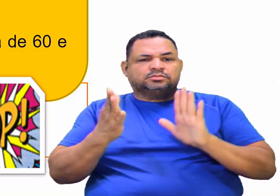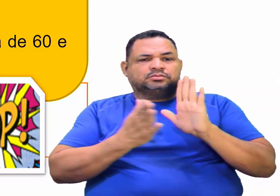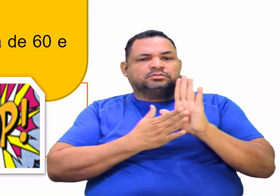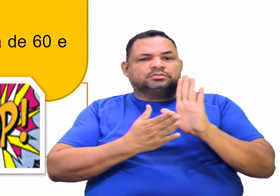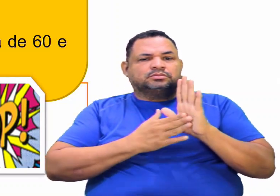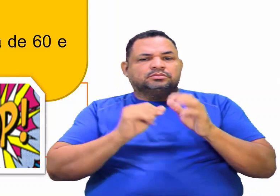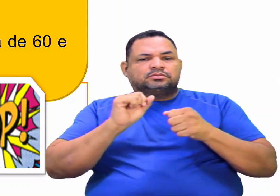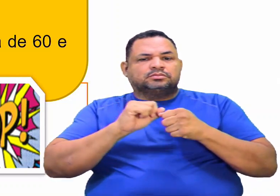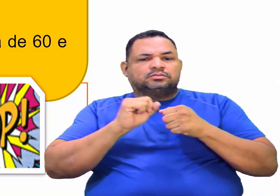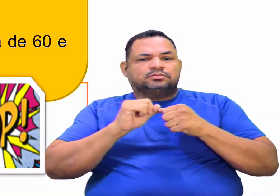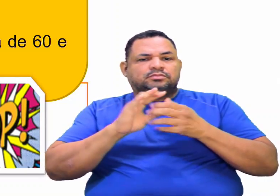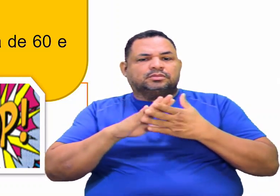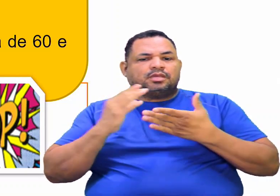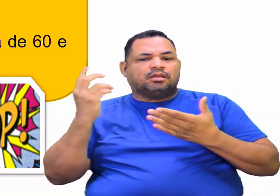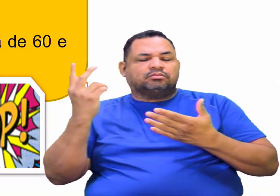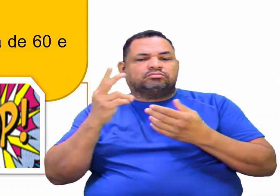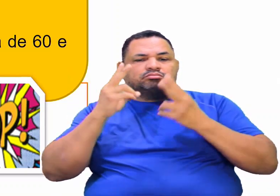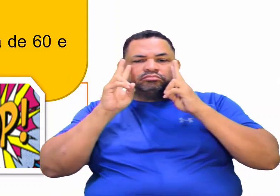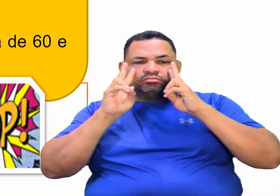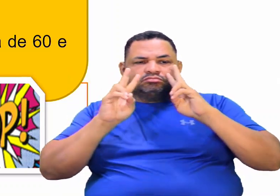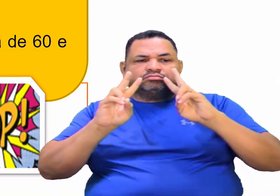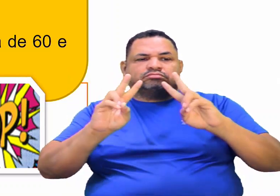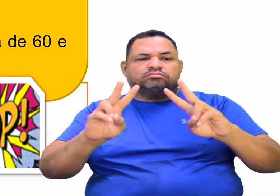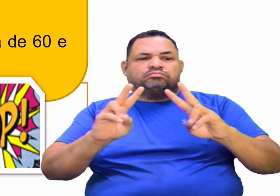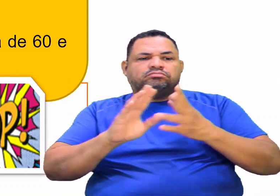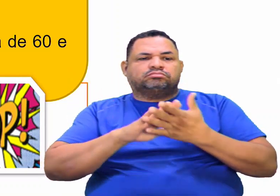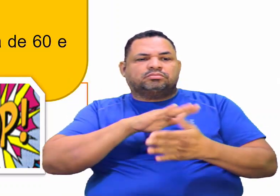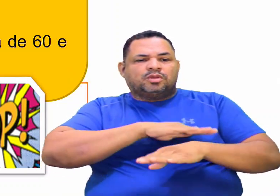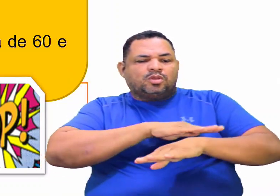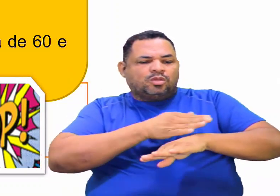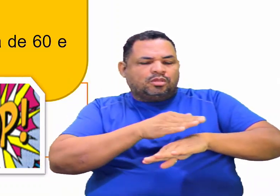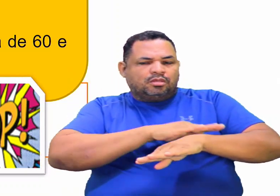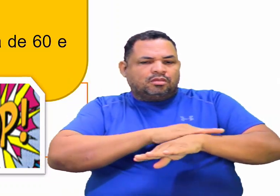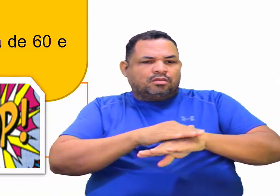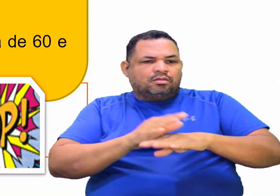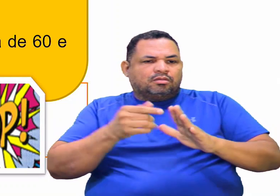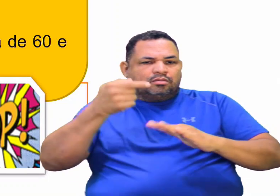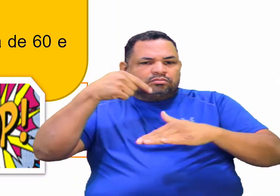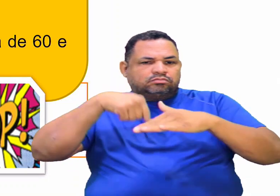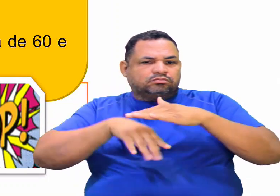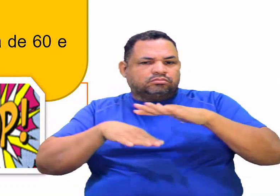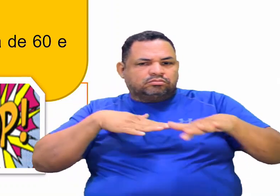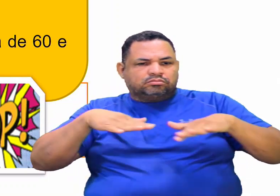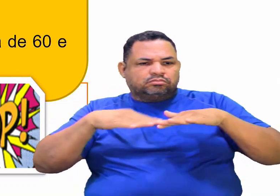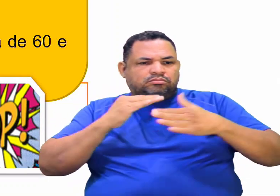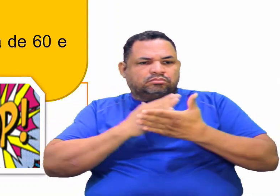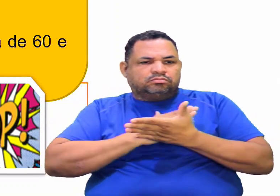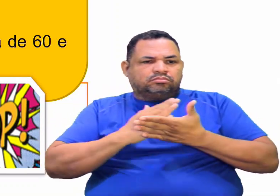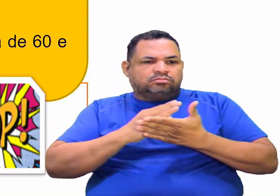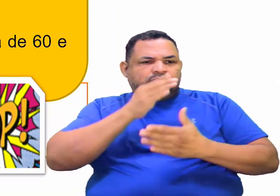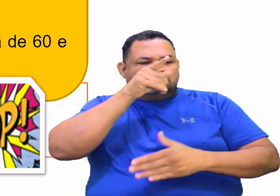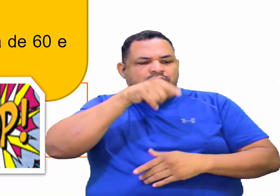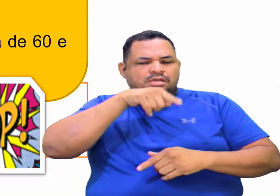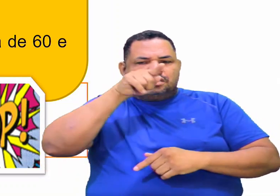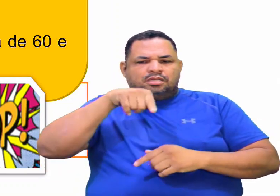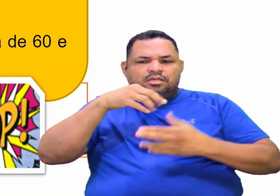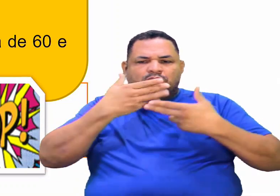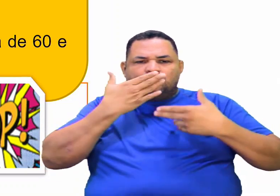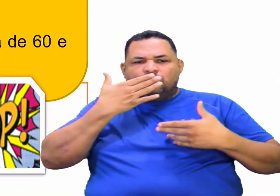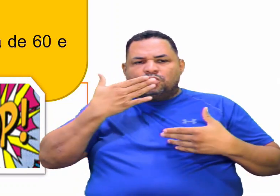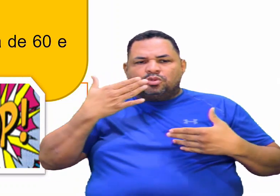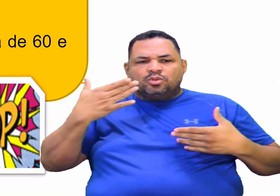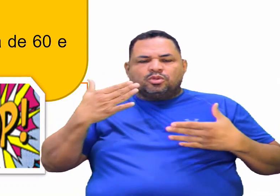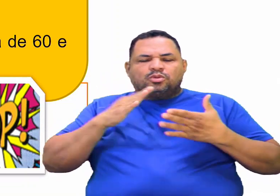propõe produzir efeitos visuais de relevo, profundidade ou movimento a partir de